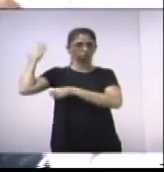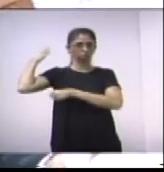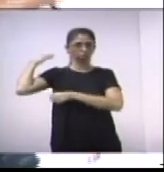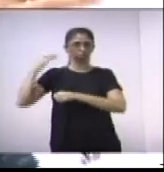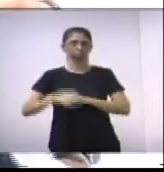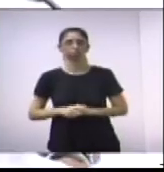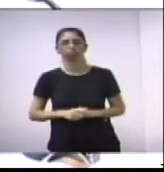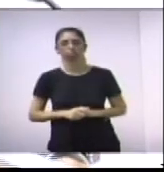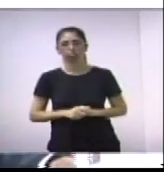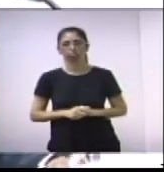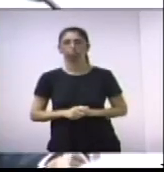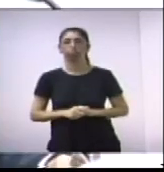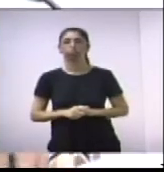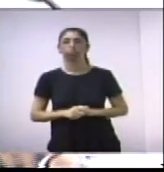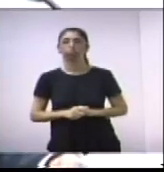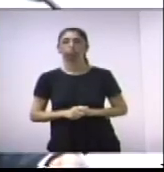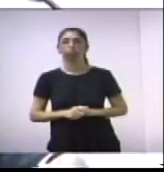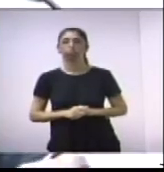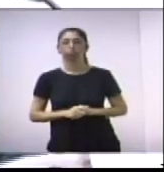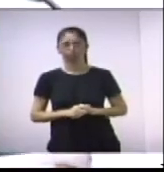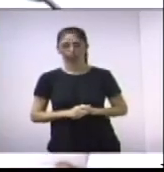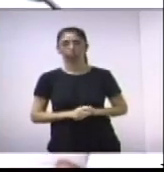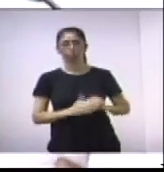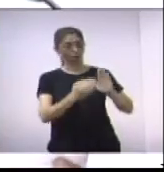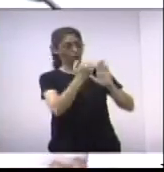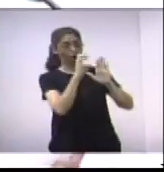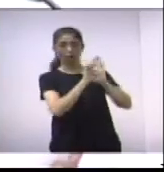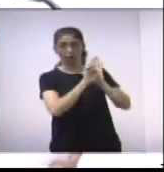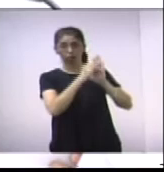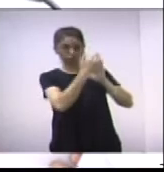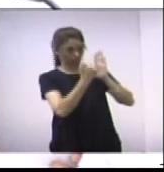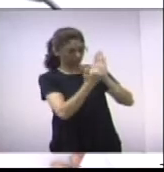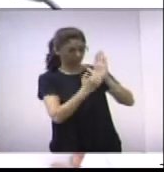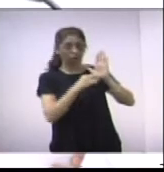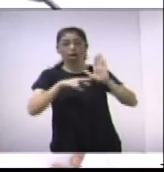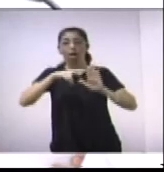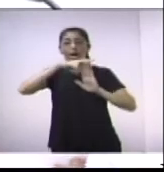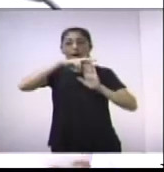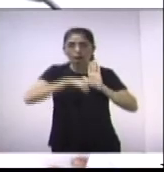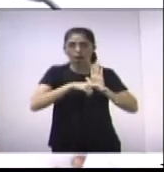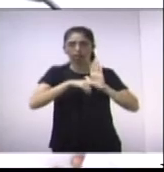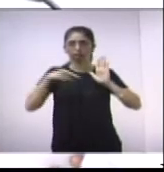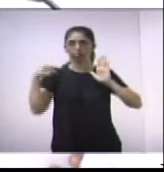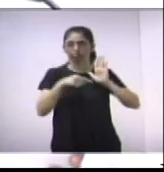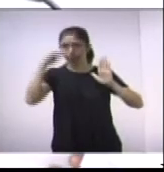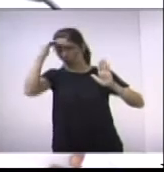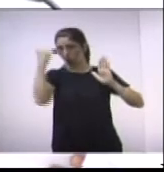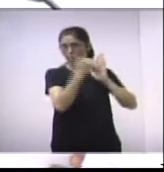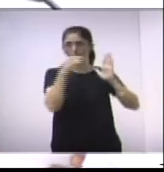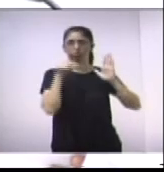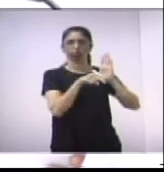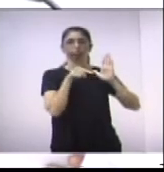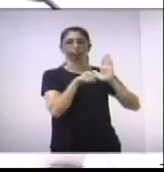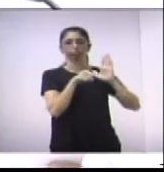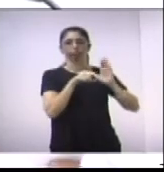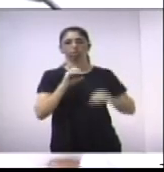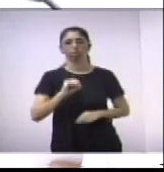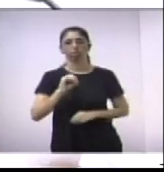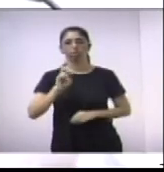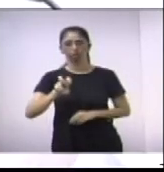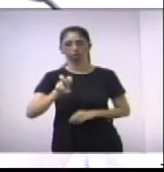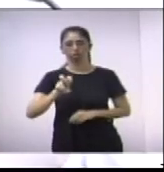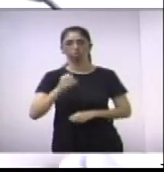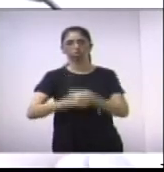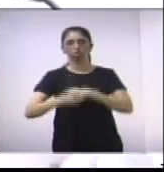de exemplo, seguem abaixo os regulamentos de carnavais de anos anteriores, edital número